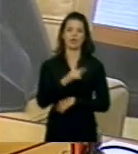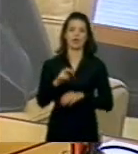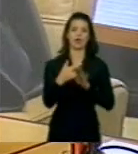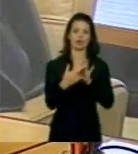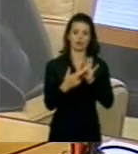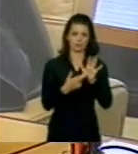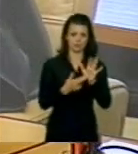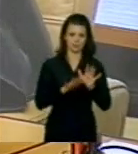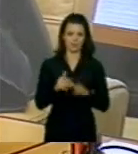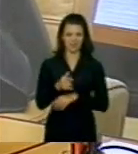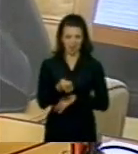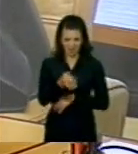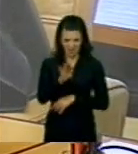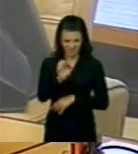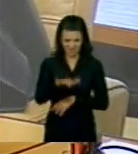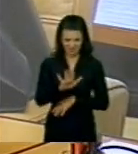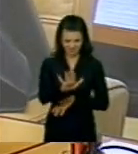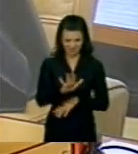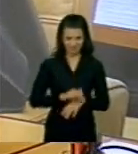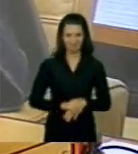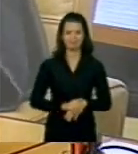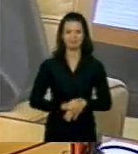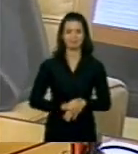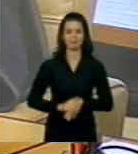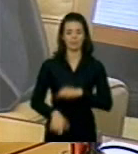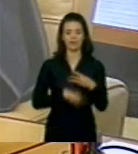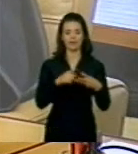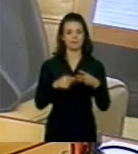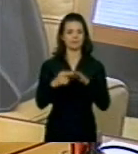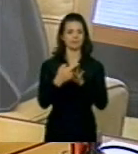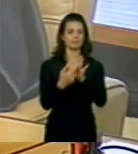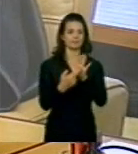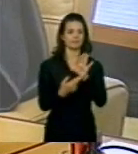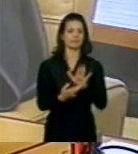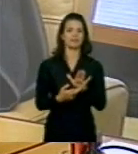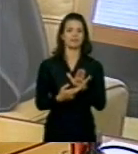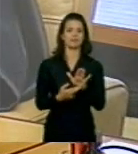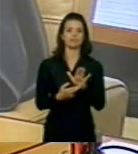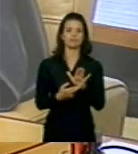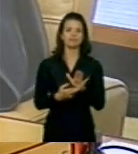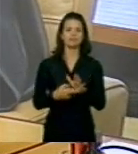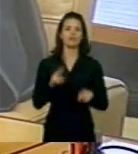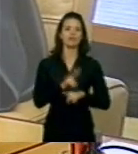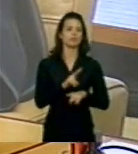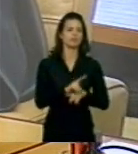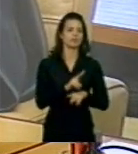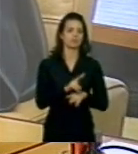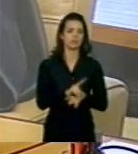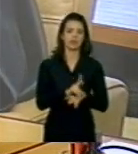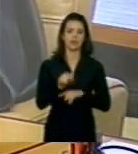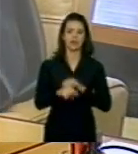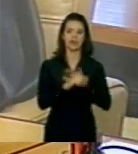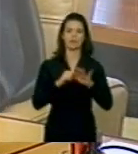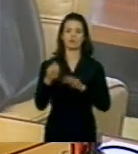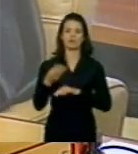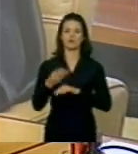presidente, já vou me encaminhando para a conclusão, a terceira regra citada com parâmetro de controle pela petição inicial é o parágrafo